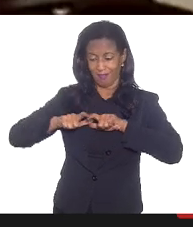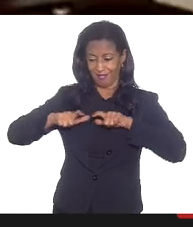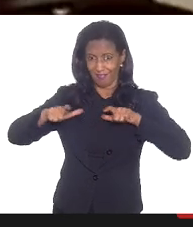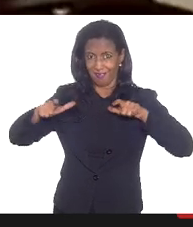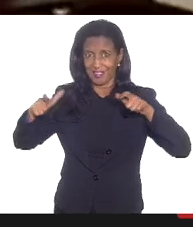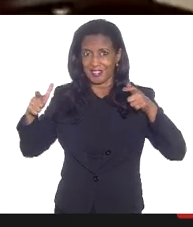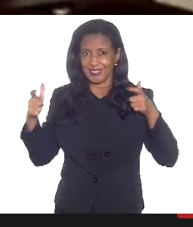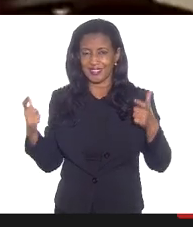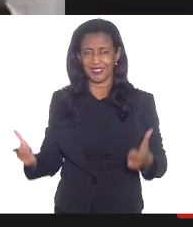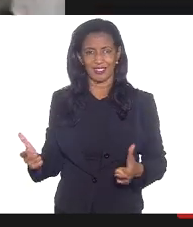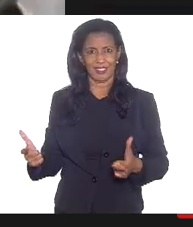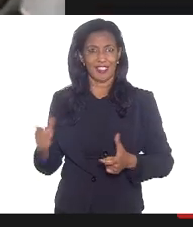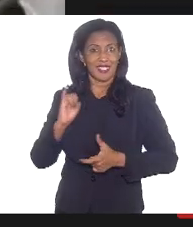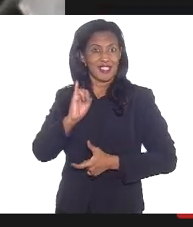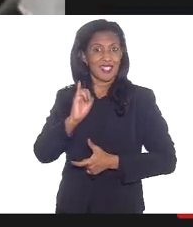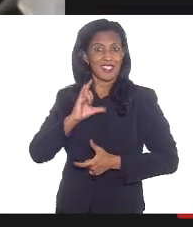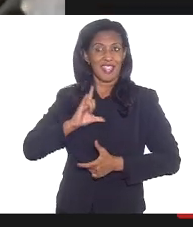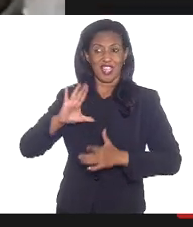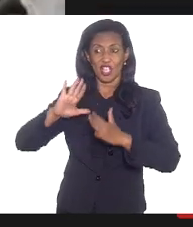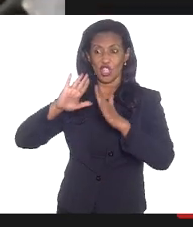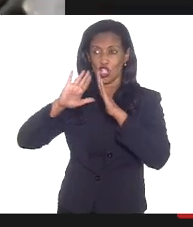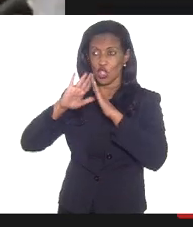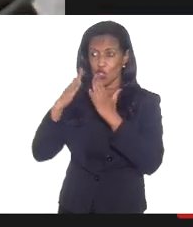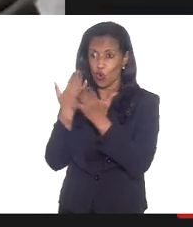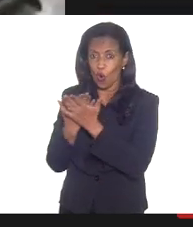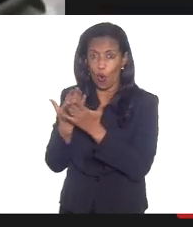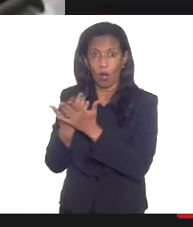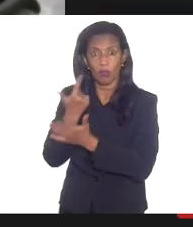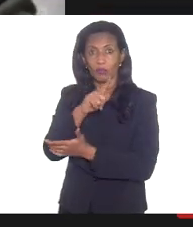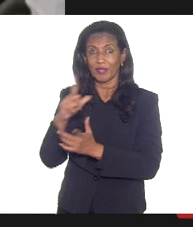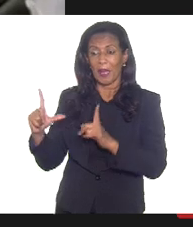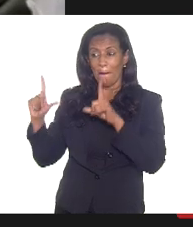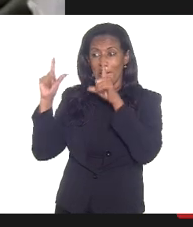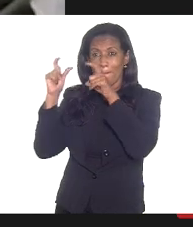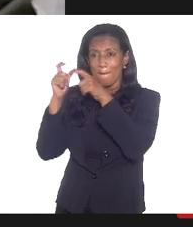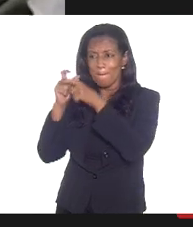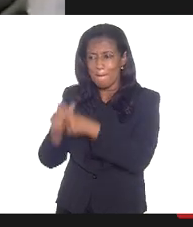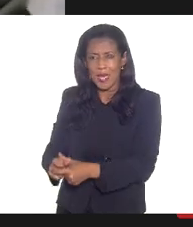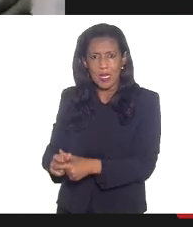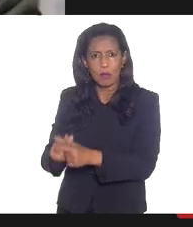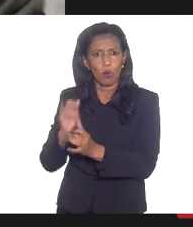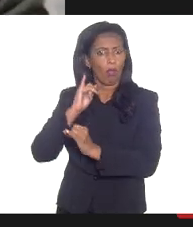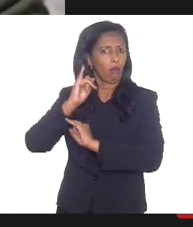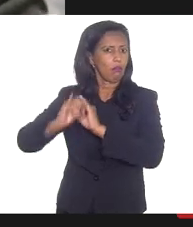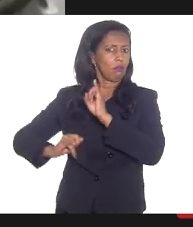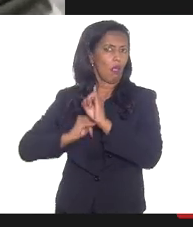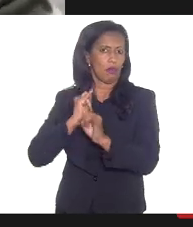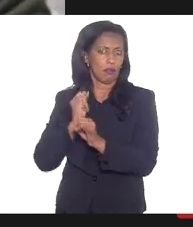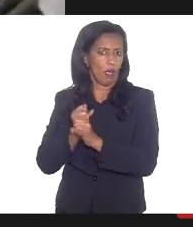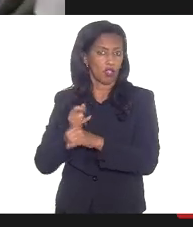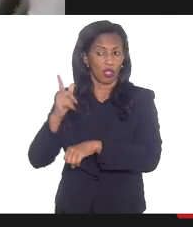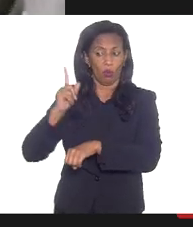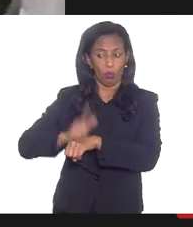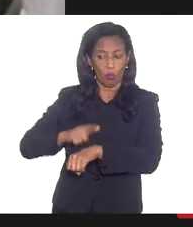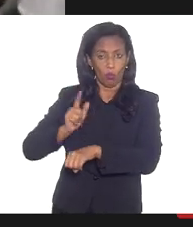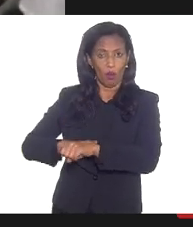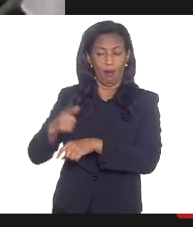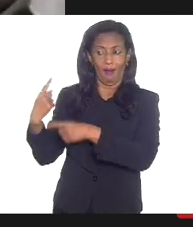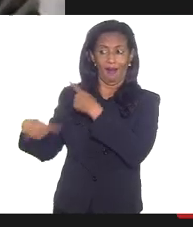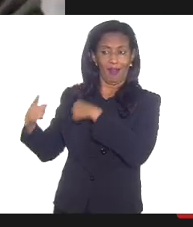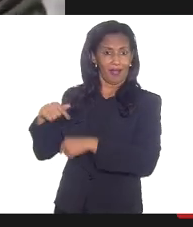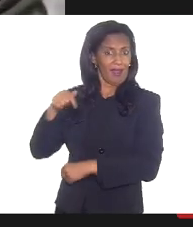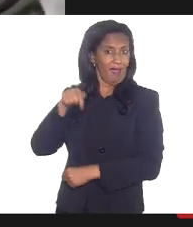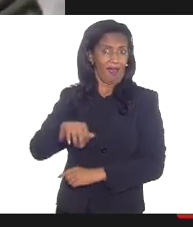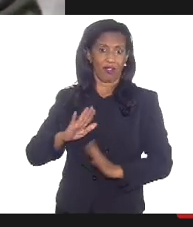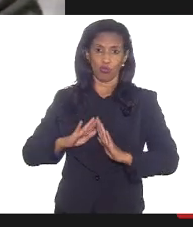grandeza se tem escolas que não têm nem o mínimo, que é o acesso à internet. Até um tempo atrás, a nossa escola não tinha esse